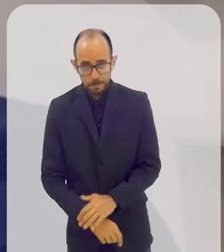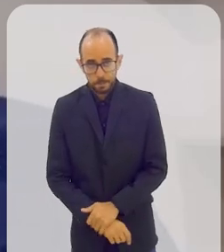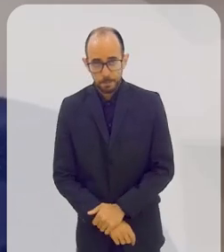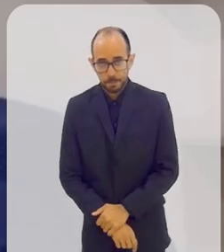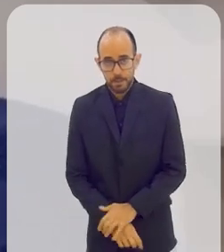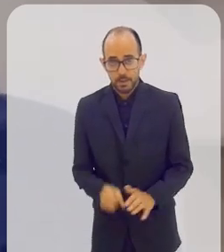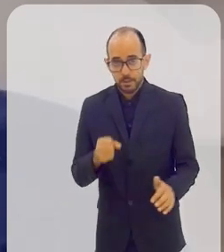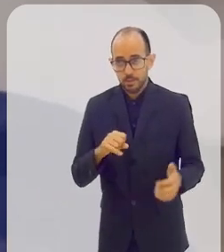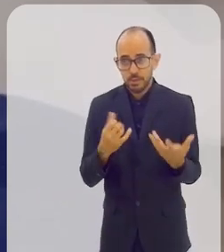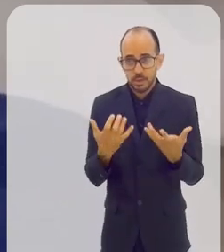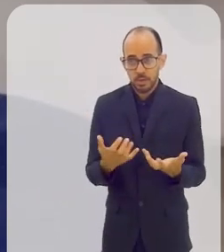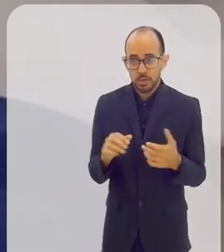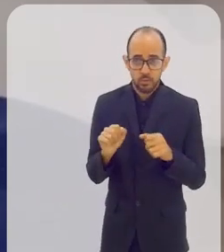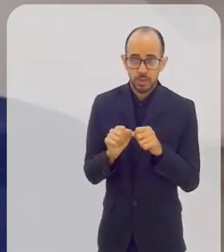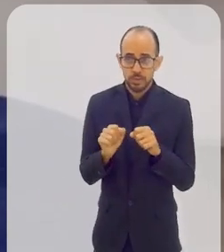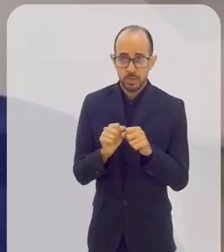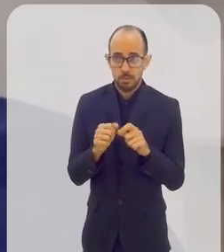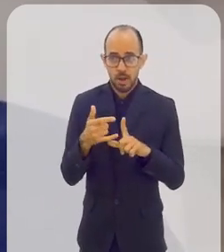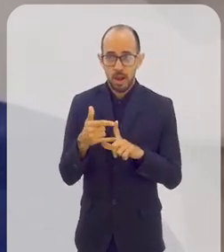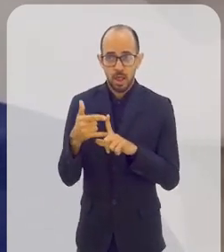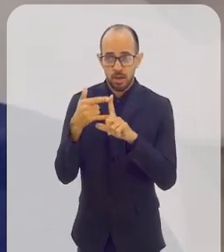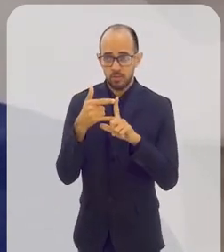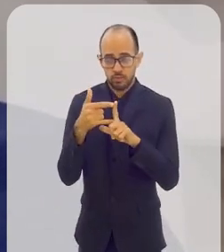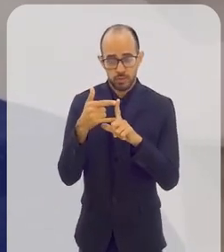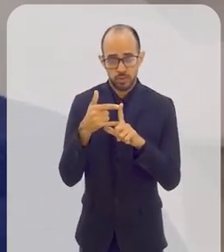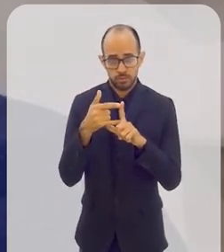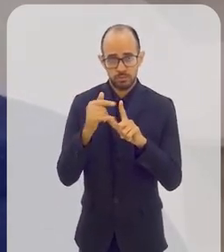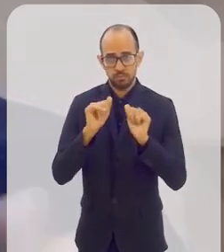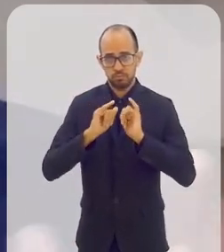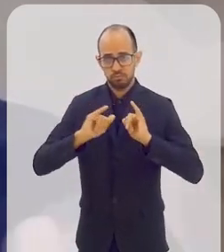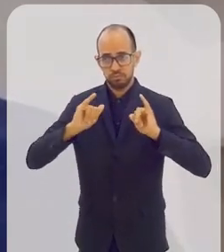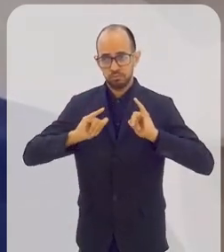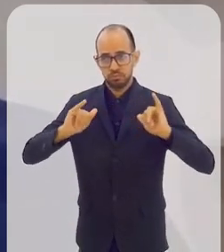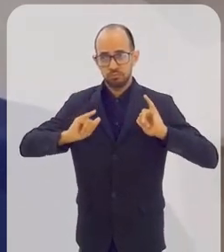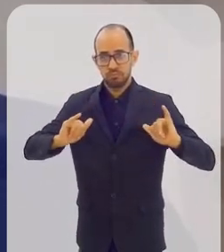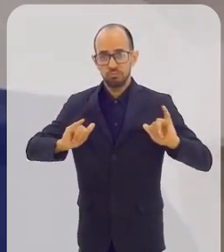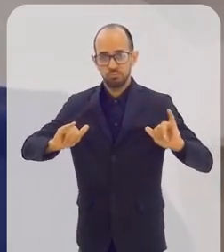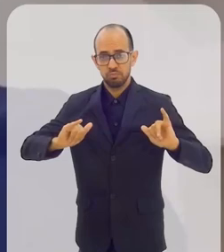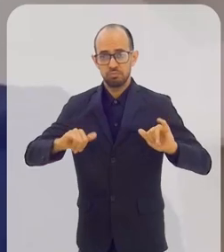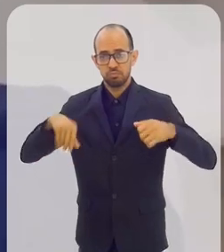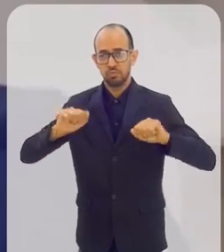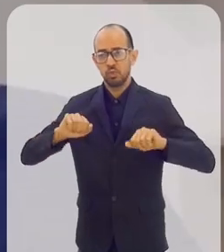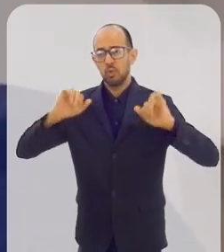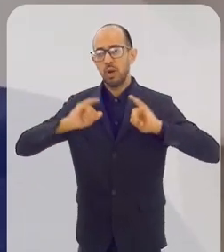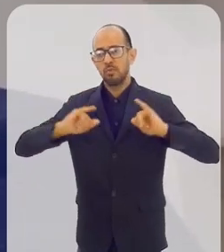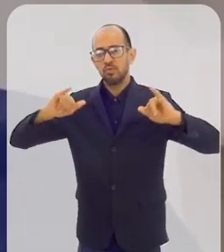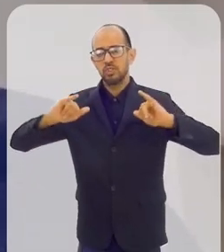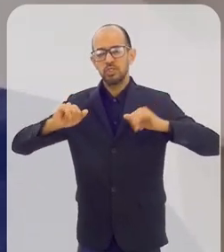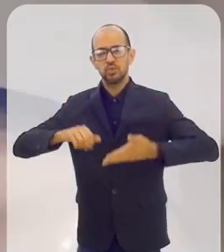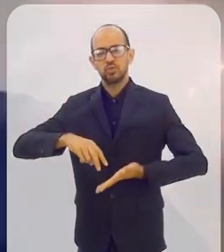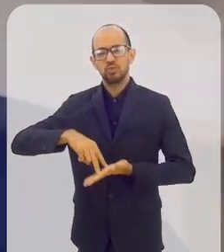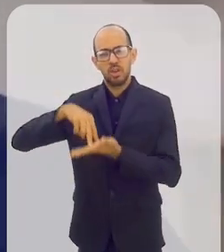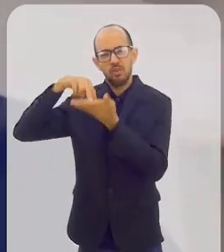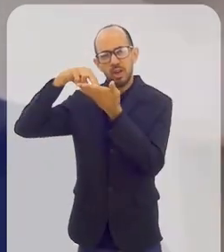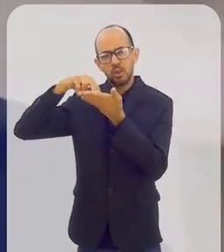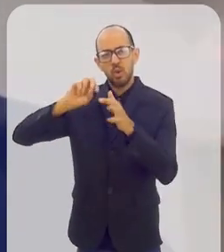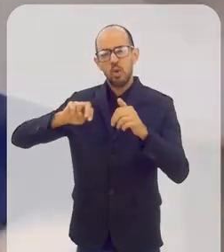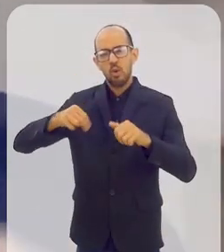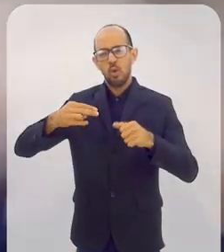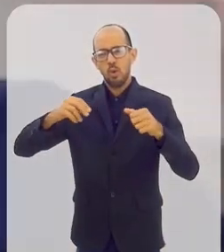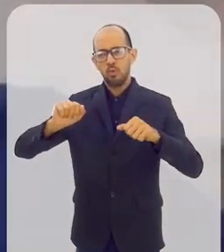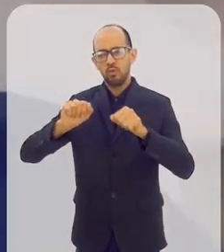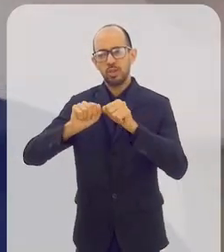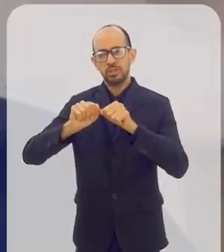para a semana eles fizeram. Se você quiser fazer uma live, se você quiser prospectar no seu prédio, colocar um aviso no elevador ou patrocinar